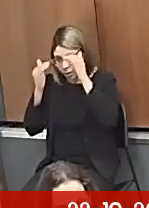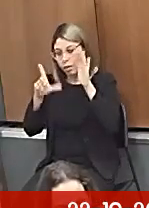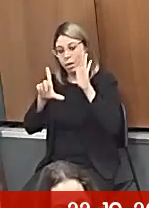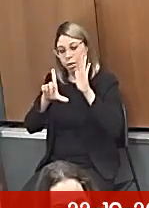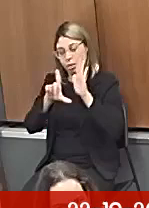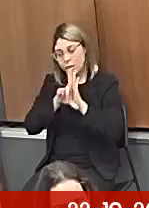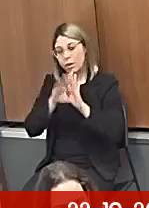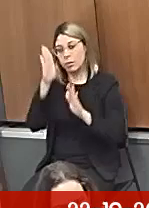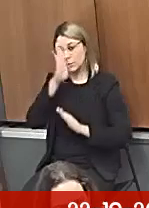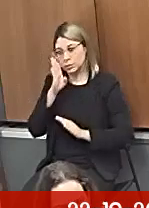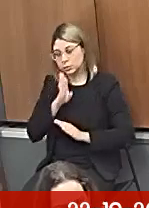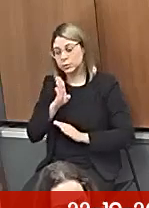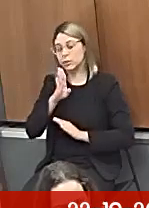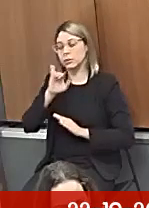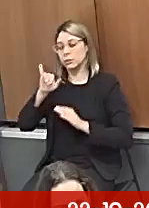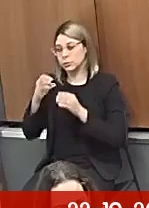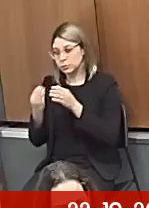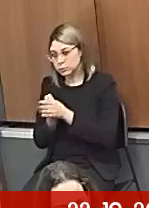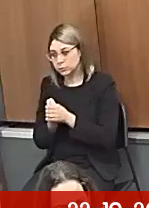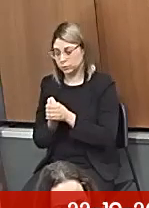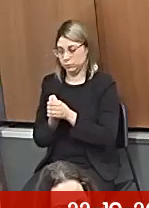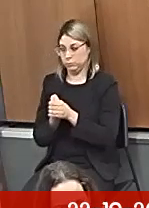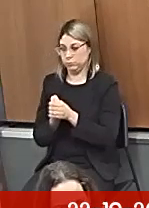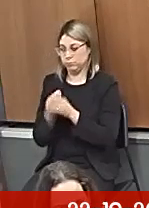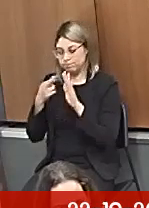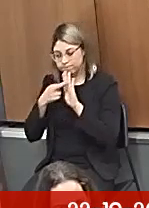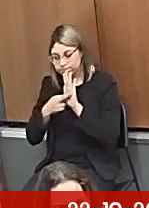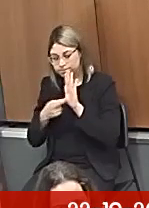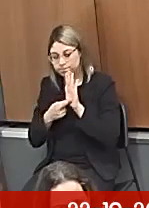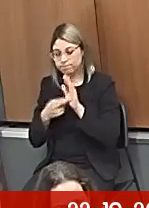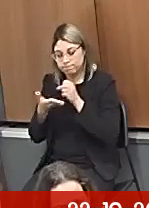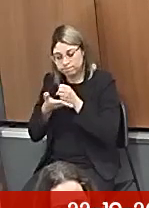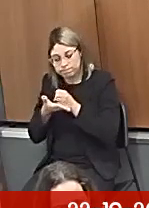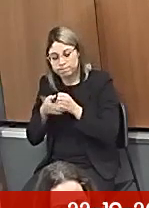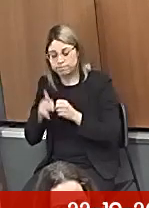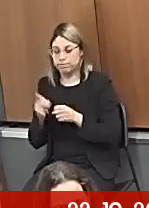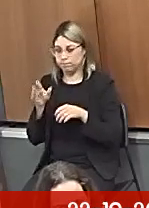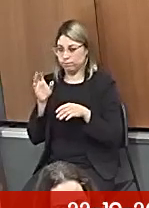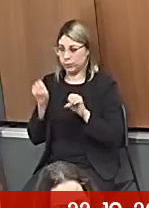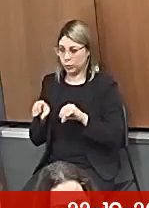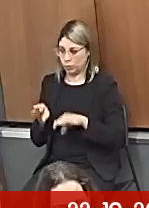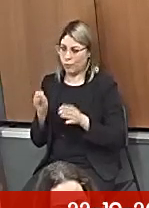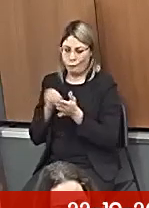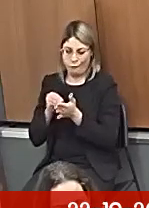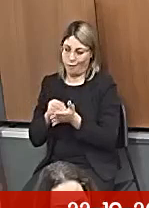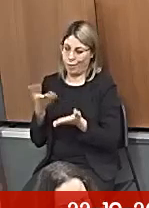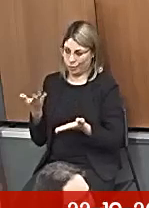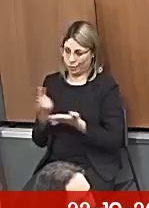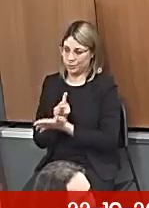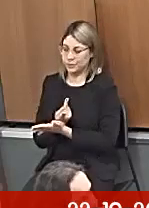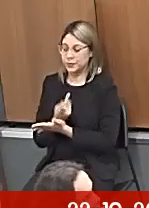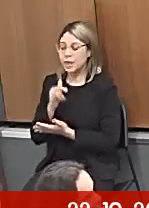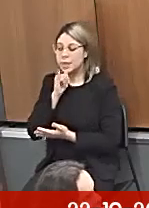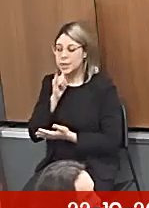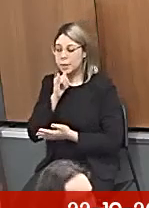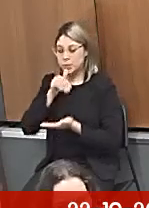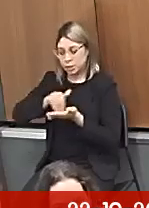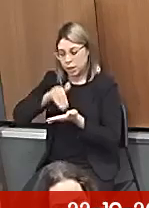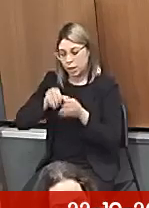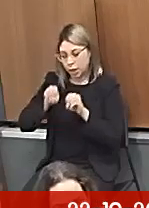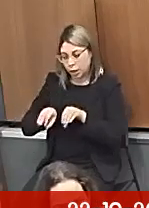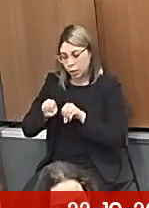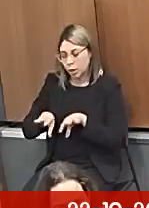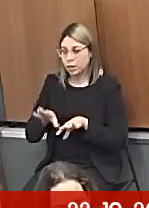de Inclusão, com a Lei Diretriz e Base da Educação. A gente não vê isso. Então, por exemplo, a Secretaria de Educação,